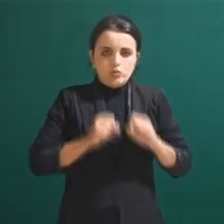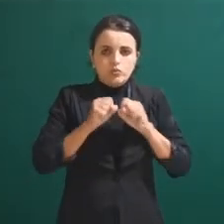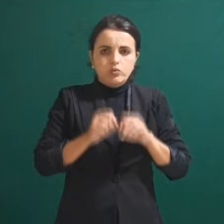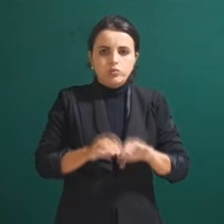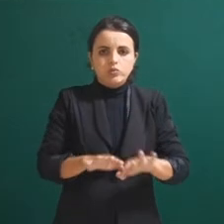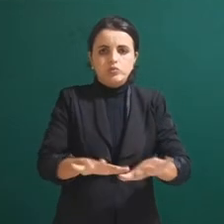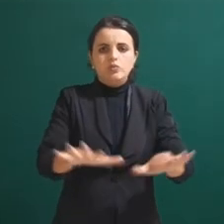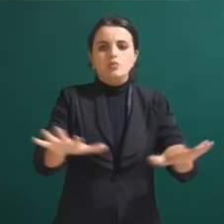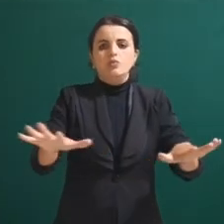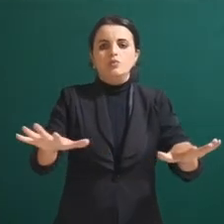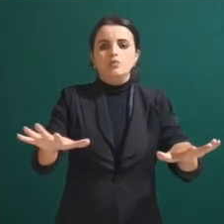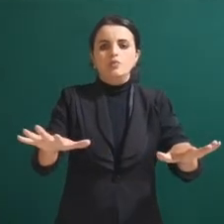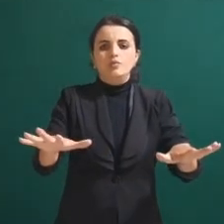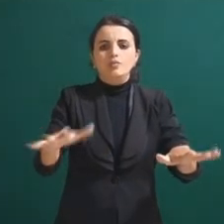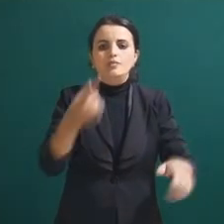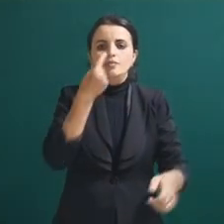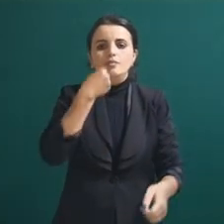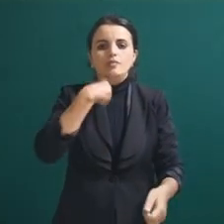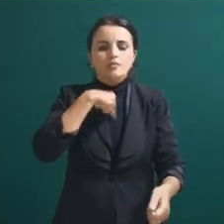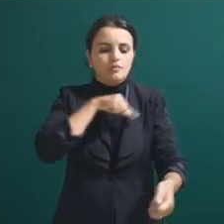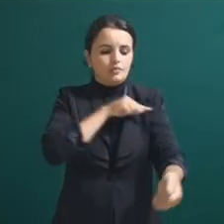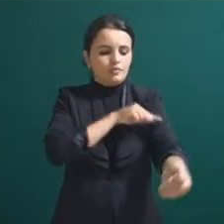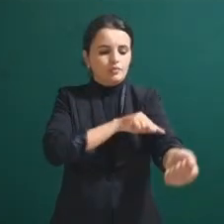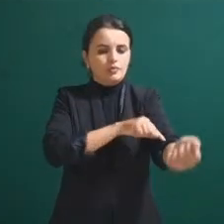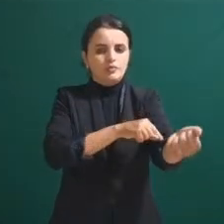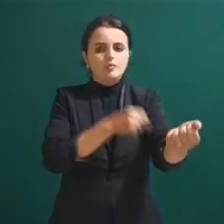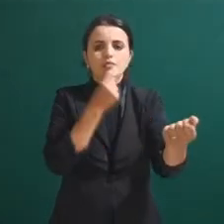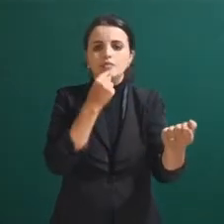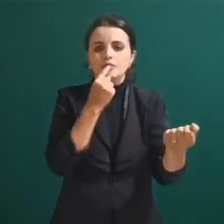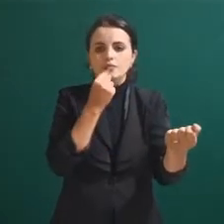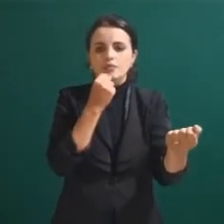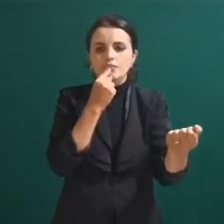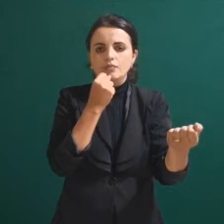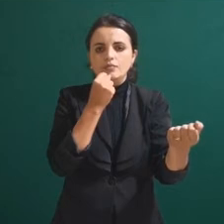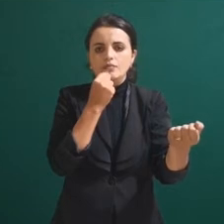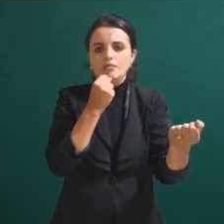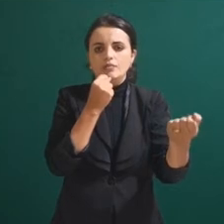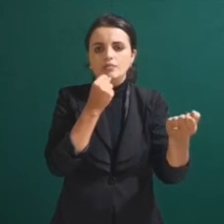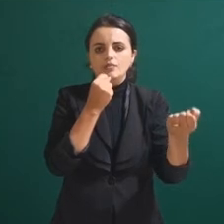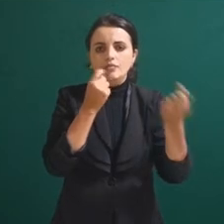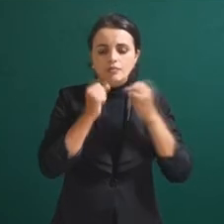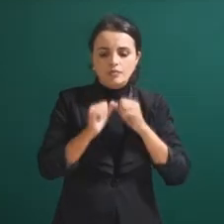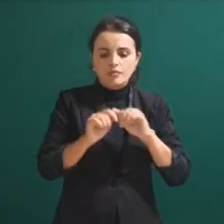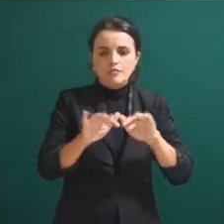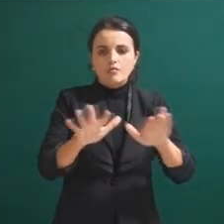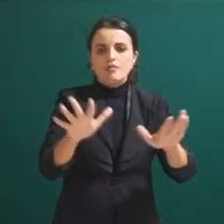por esses vasos sanguíneos. Então, esses nutrientes vão para a nossa corrente sanguínea e lá no processo, na etapa